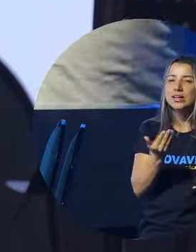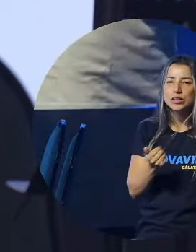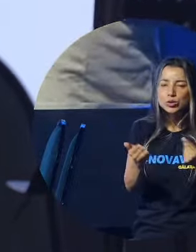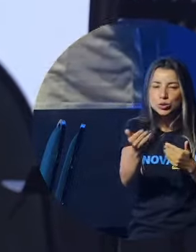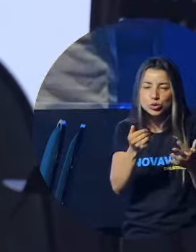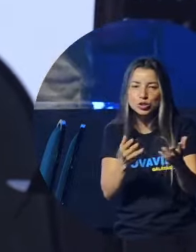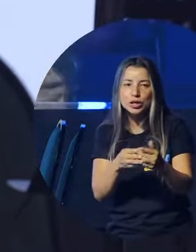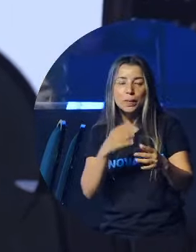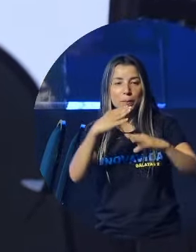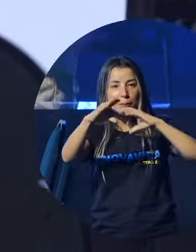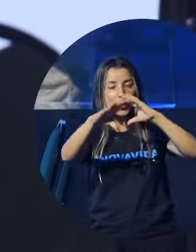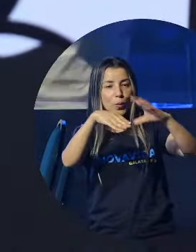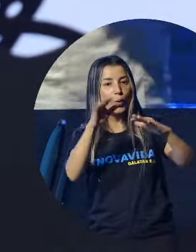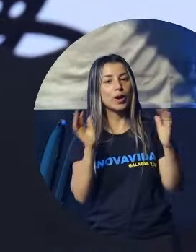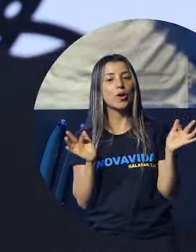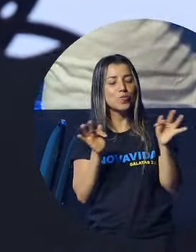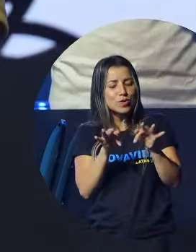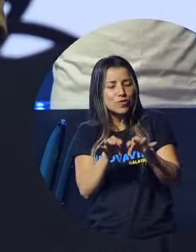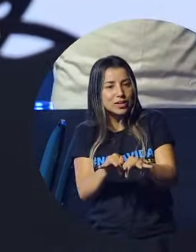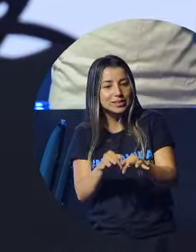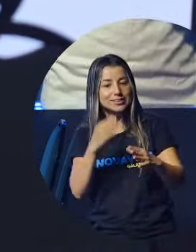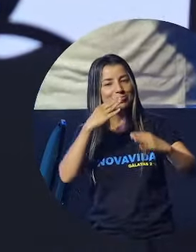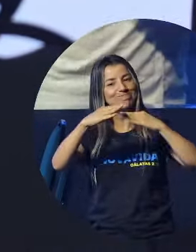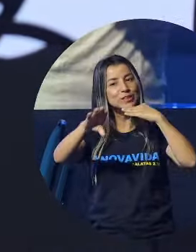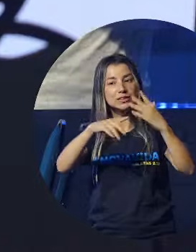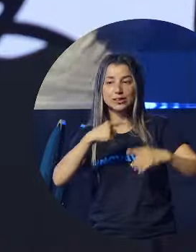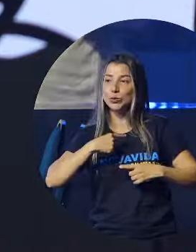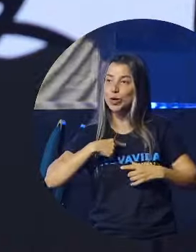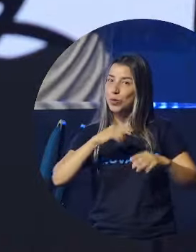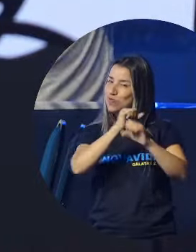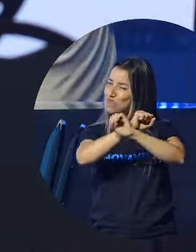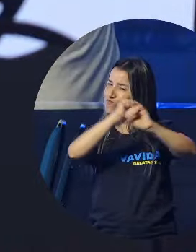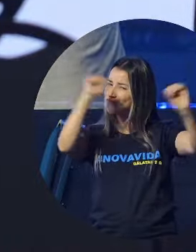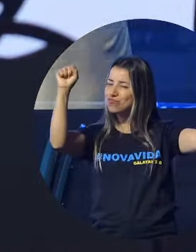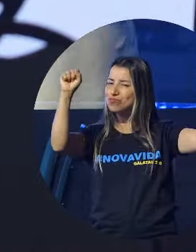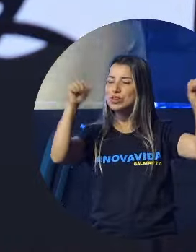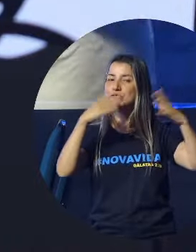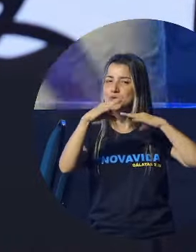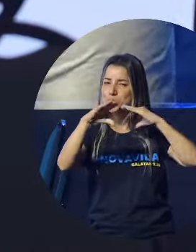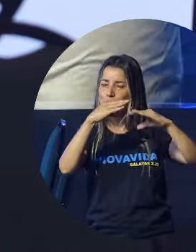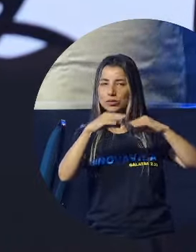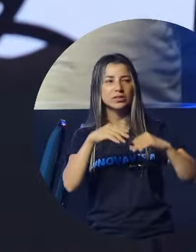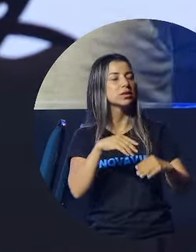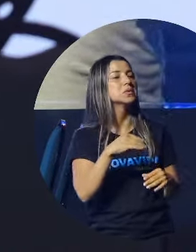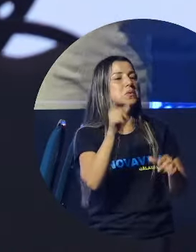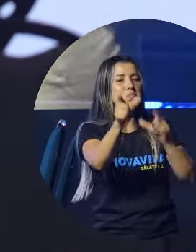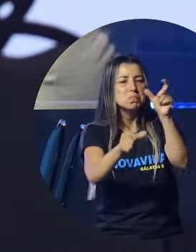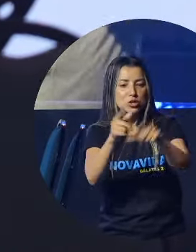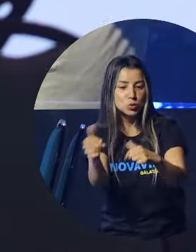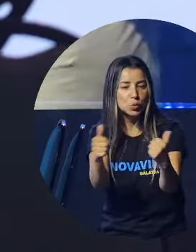que nós vamos terminar esse culto cantando Eu Sou Livre. Aqueles que foram batizados, venham para cá.